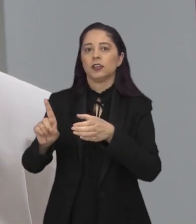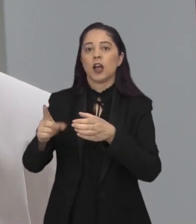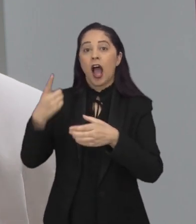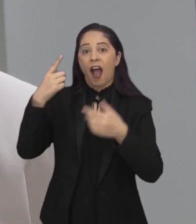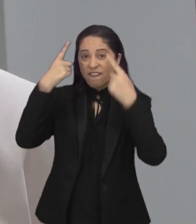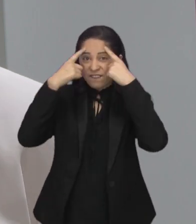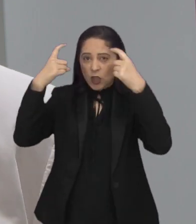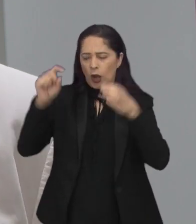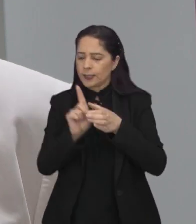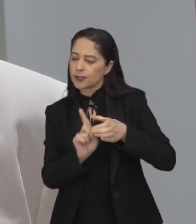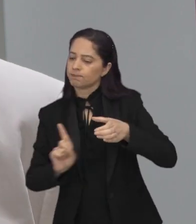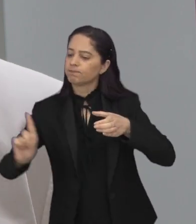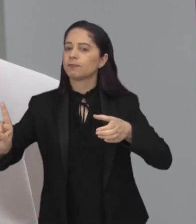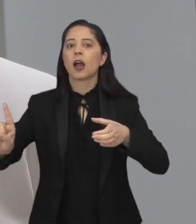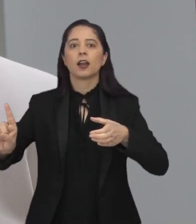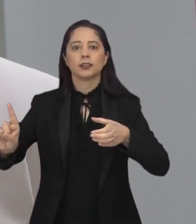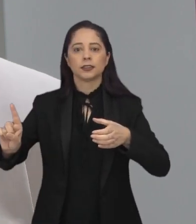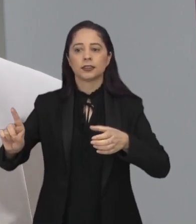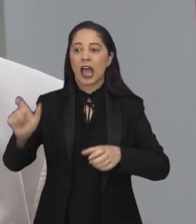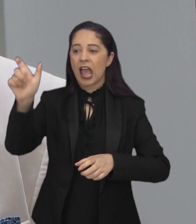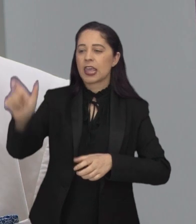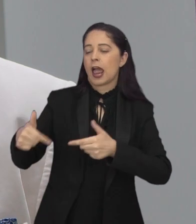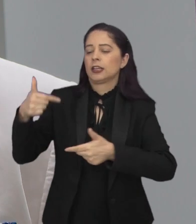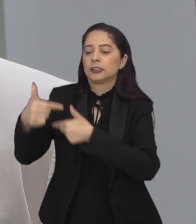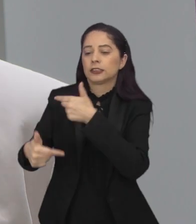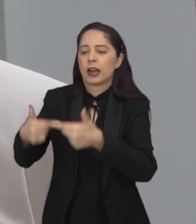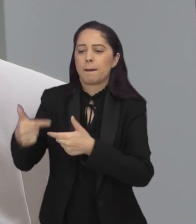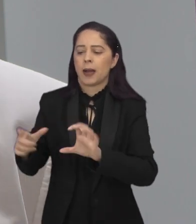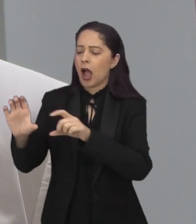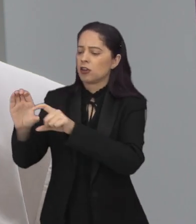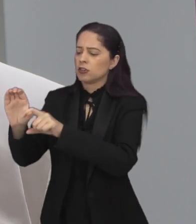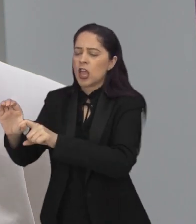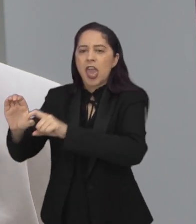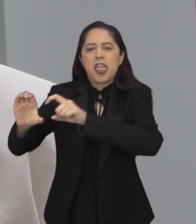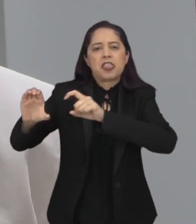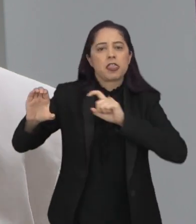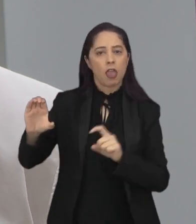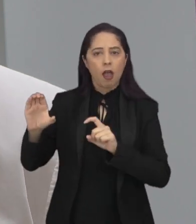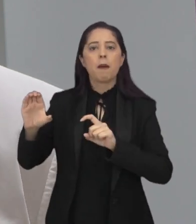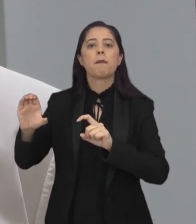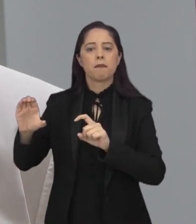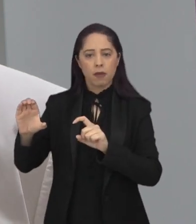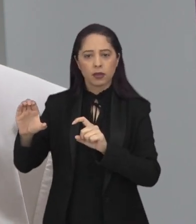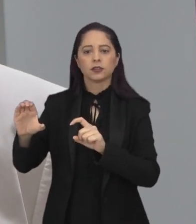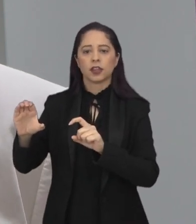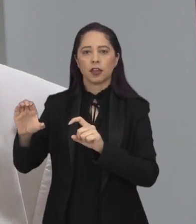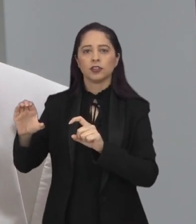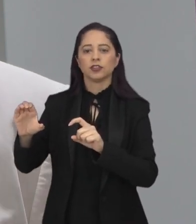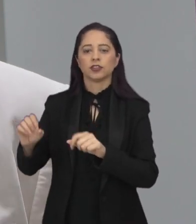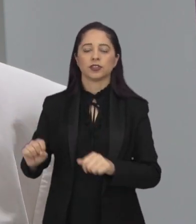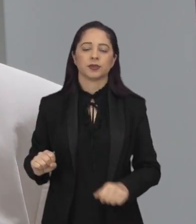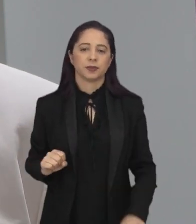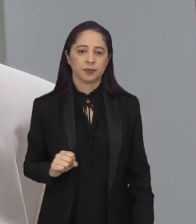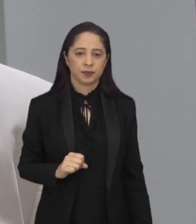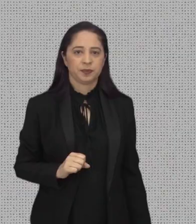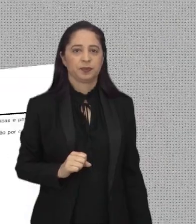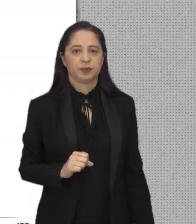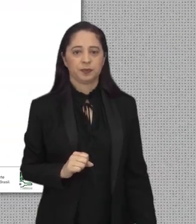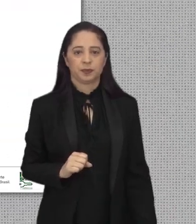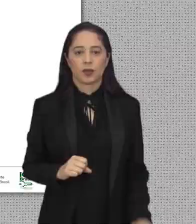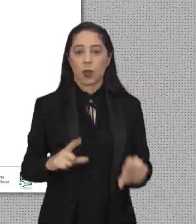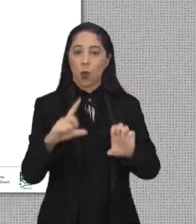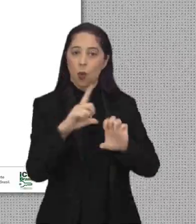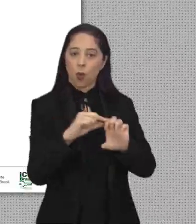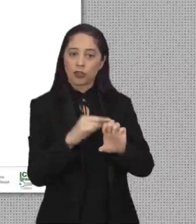ela crie o seu próprio negócio, trabalhe com a sua comunidade, vire exemplo para os seus filhos, para a sua família e, por que não, para a comunidade.